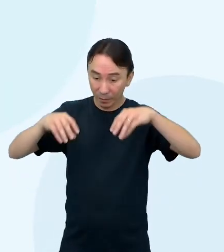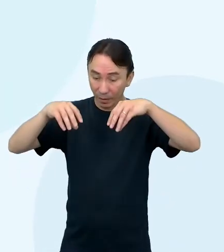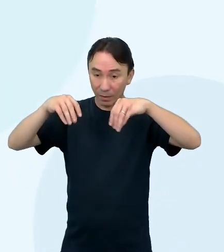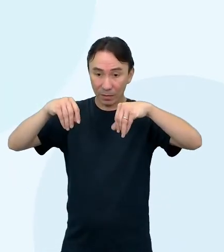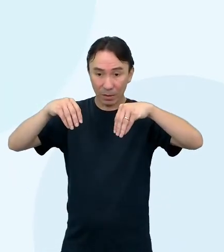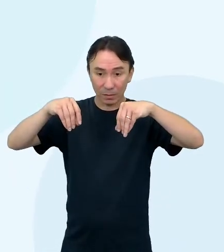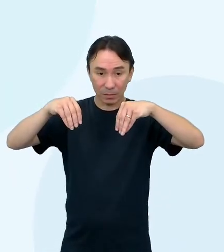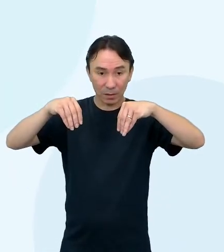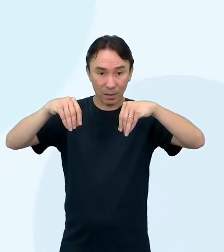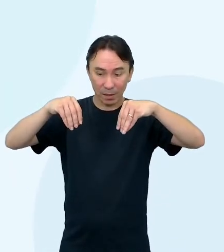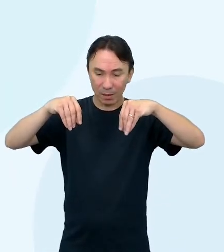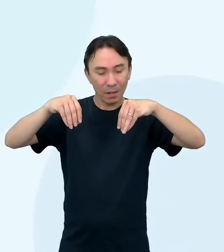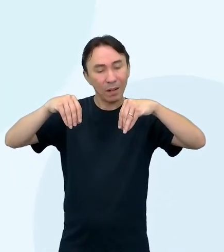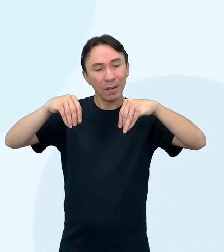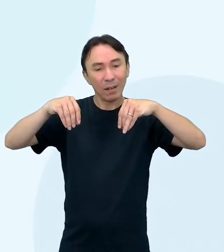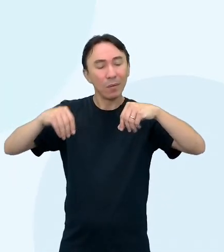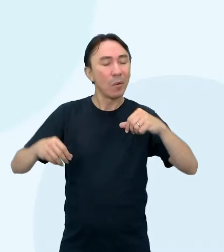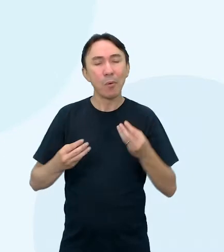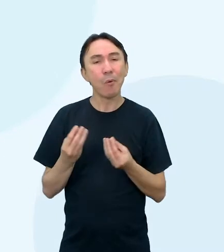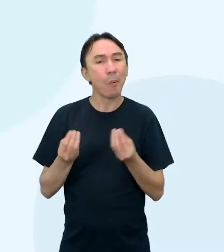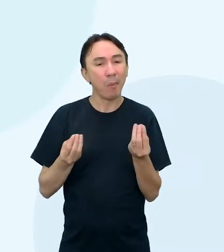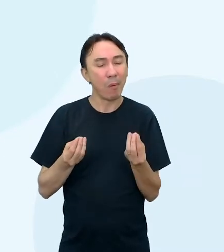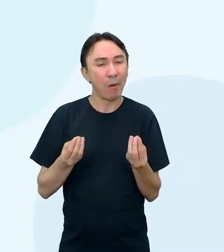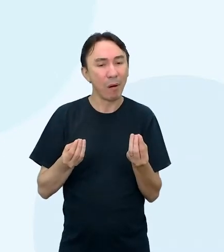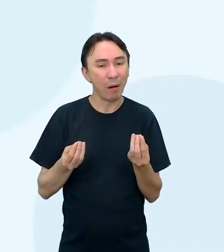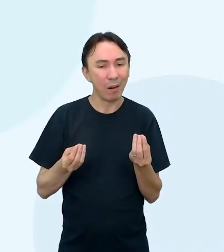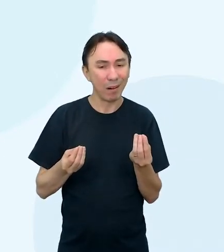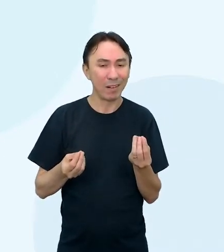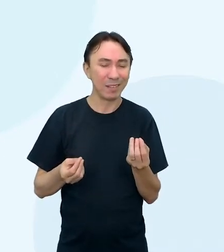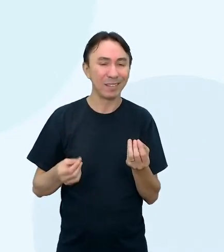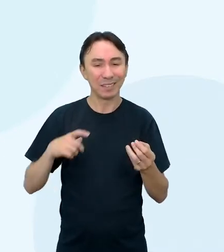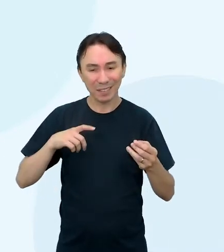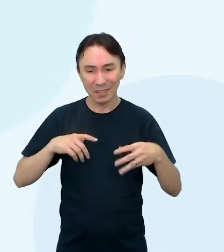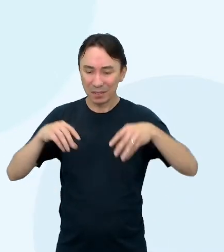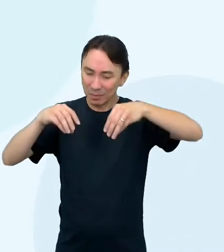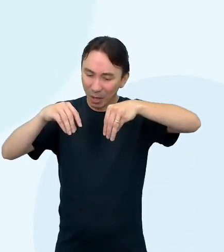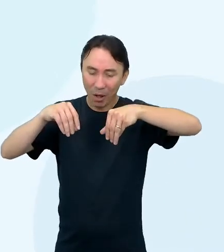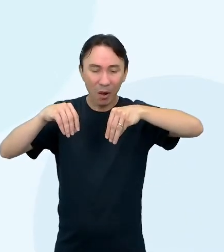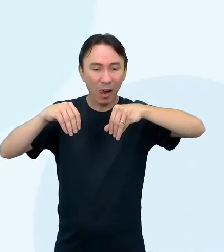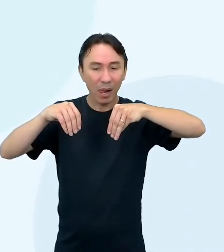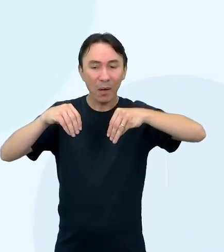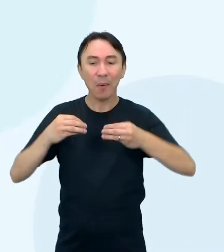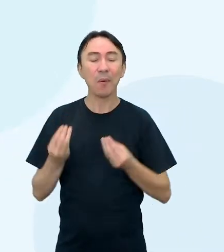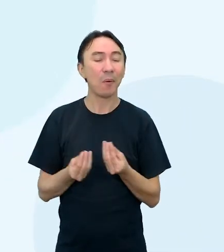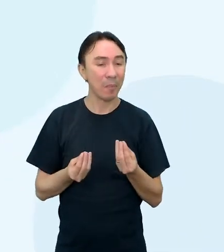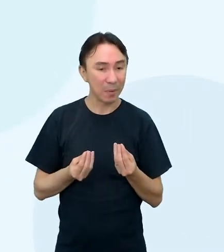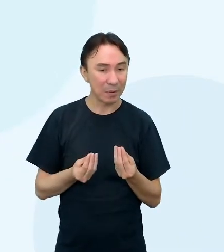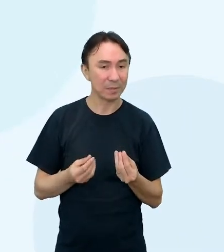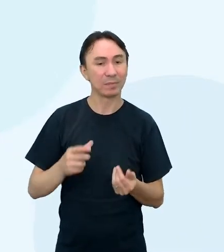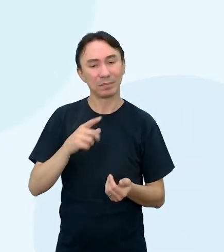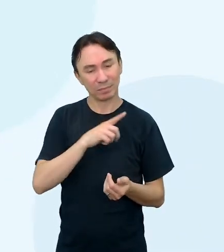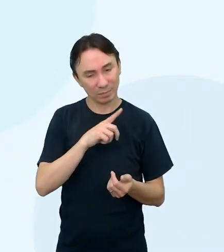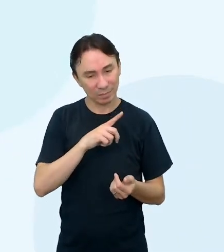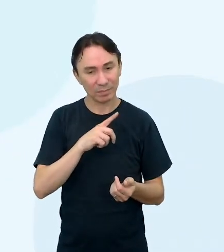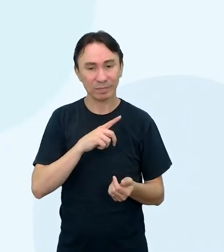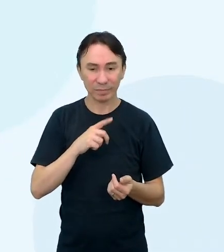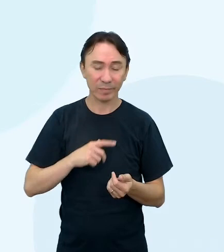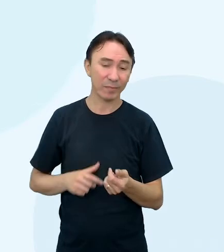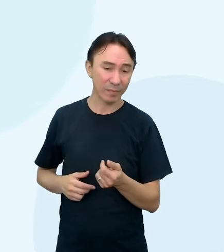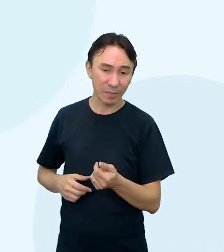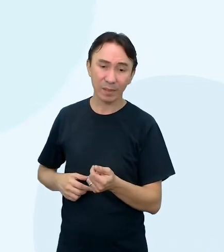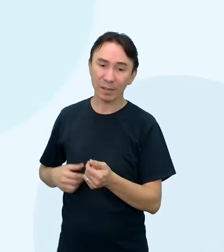como? Como é que a gente chega nesse material que já está mais fino ali? Então, ela é formada através de um processo chamado